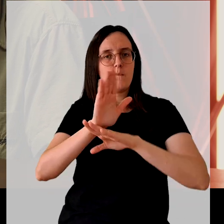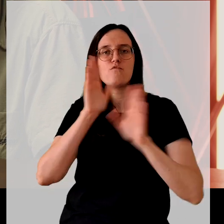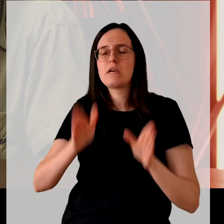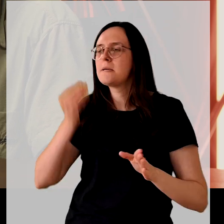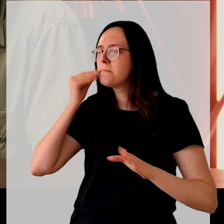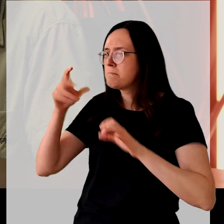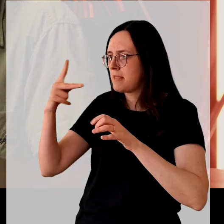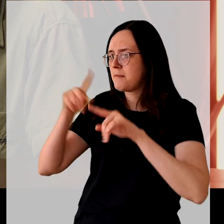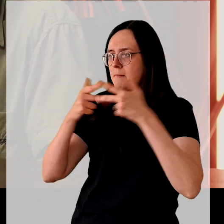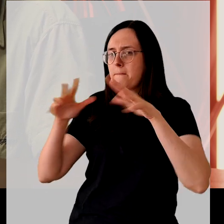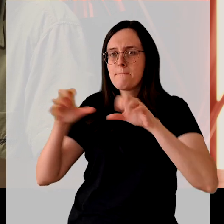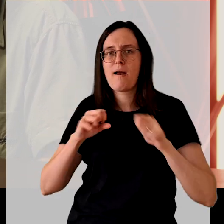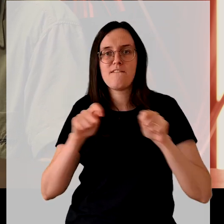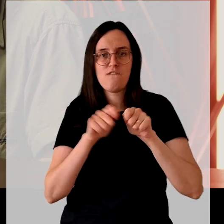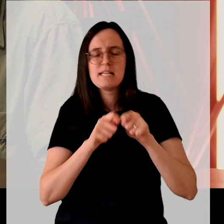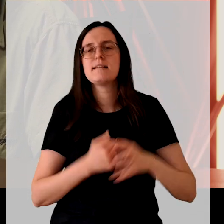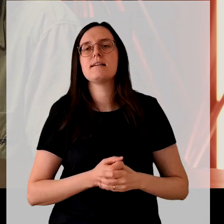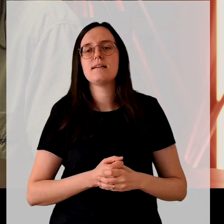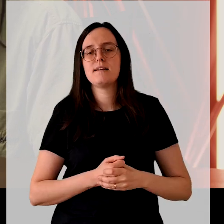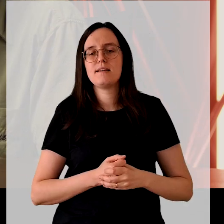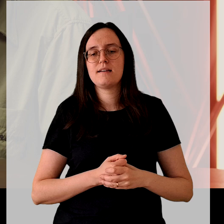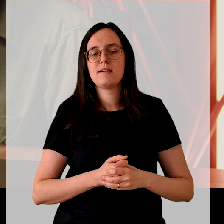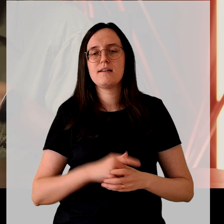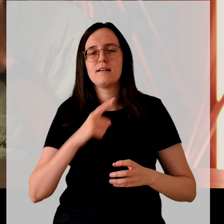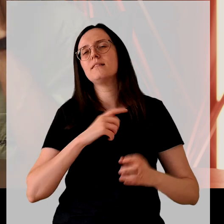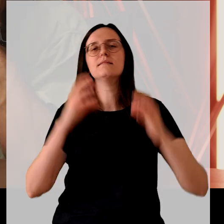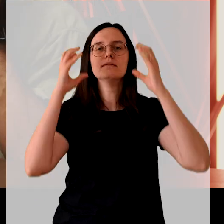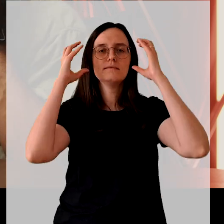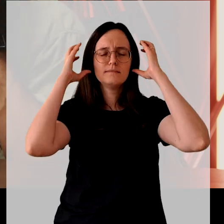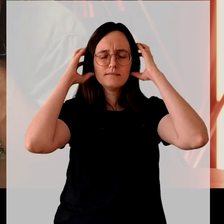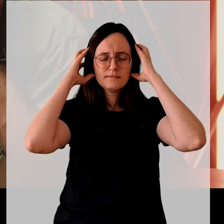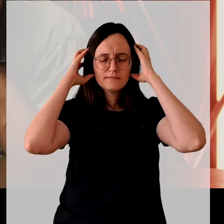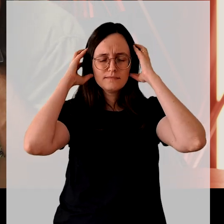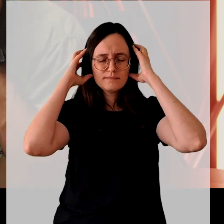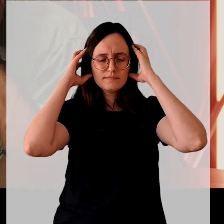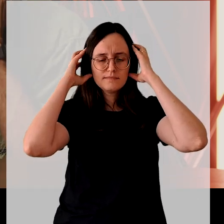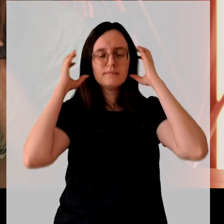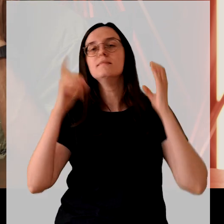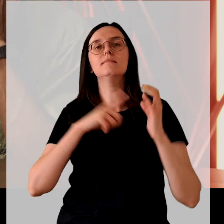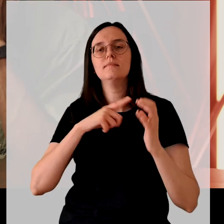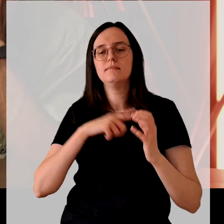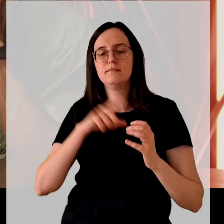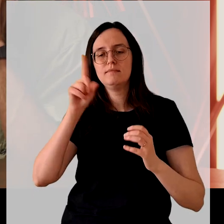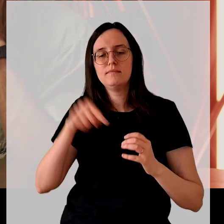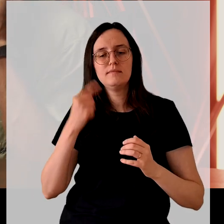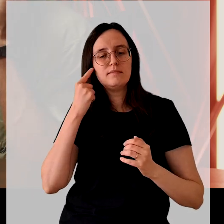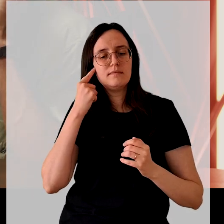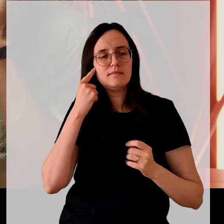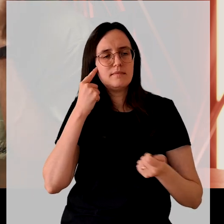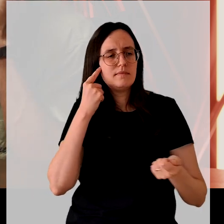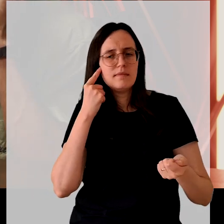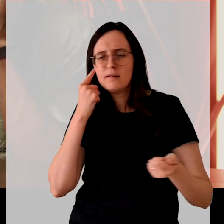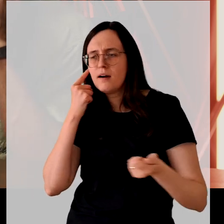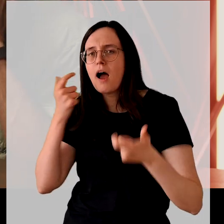para fazer. E você colocava um fone de ouvido assim, e pegava o microfone e apontava,